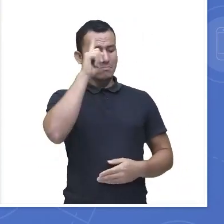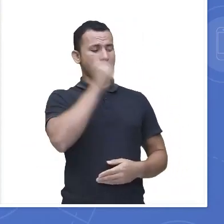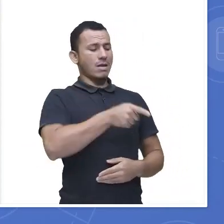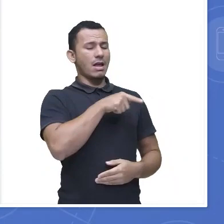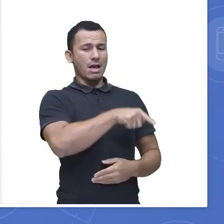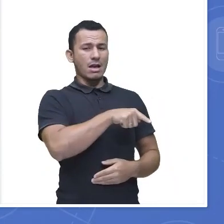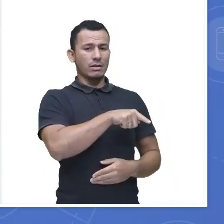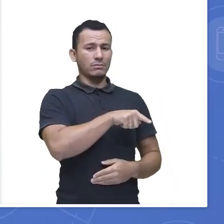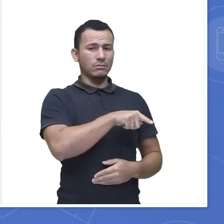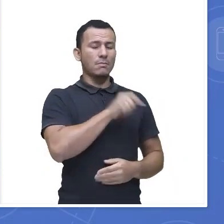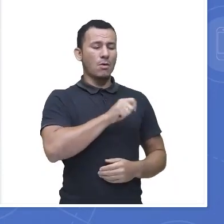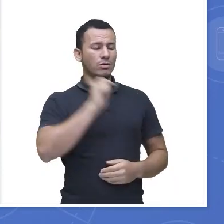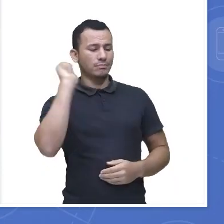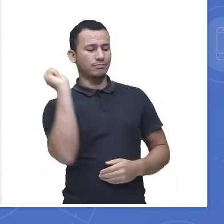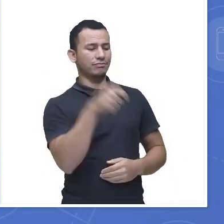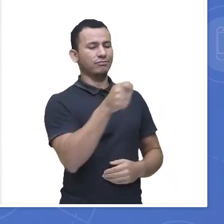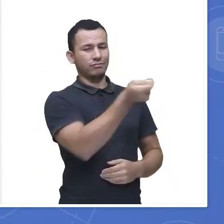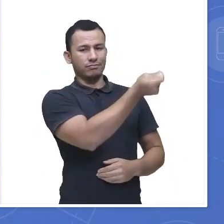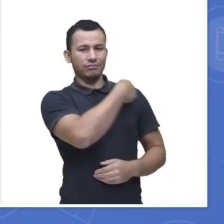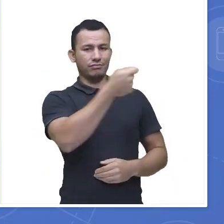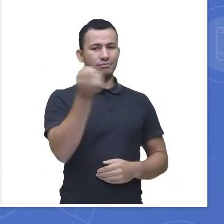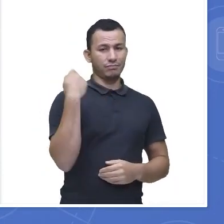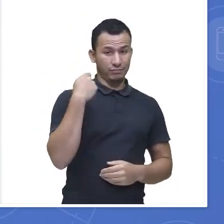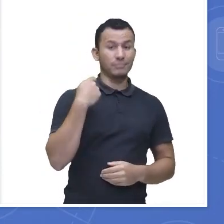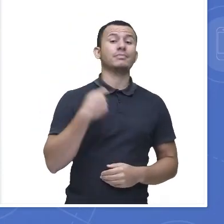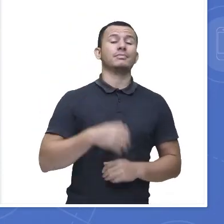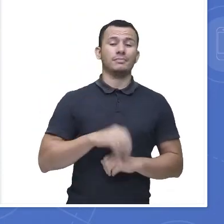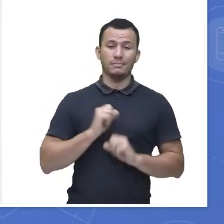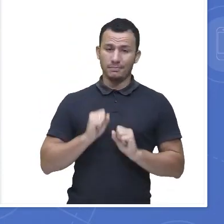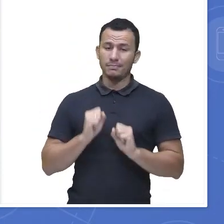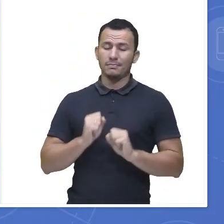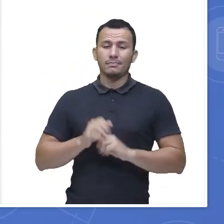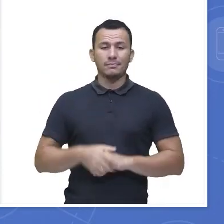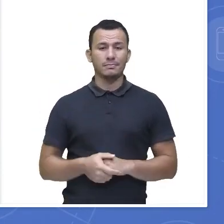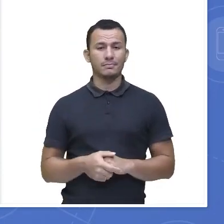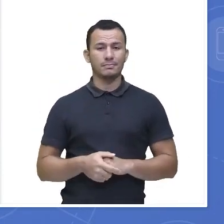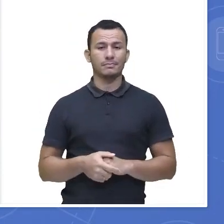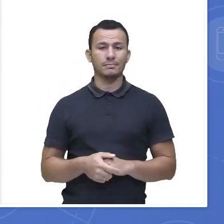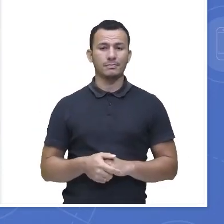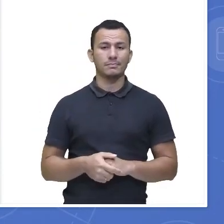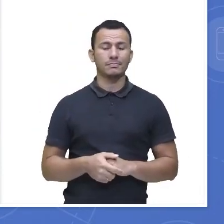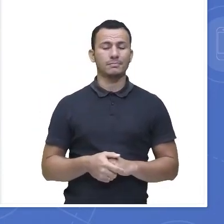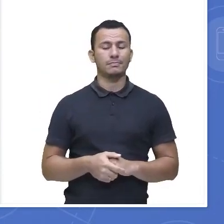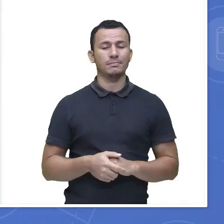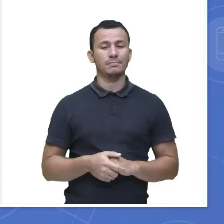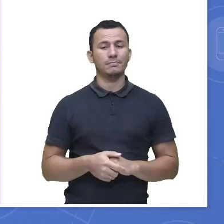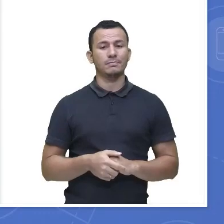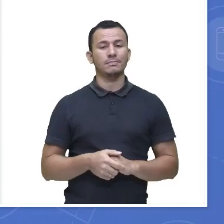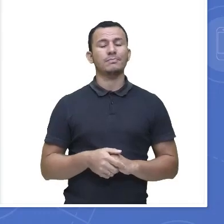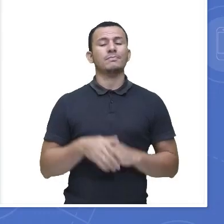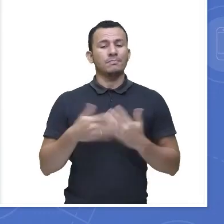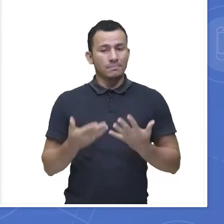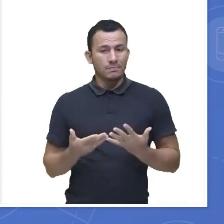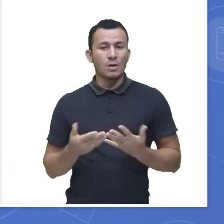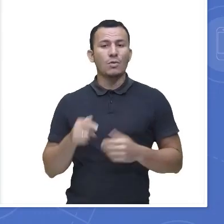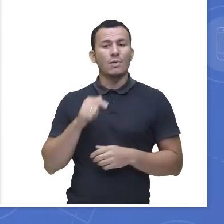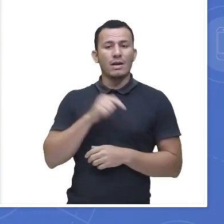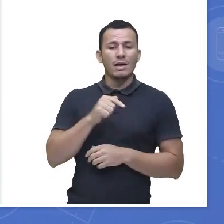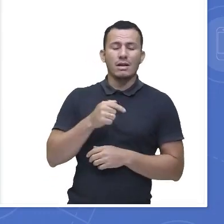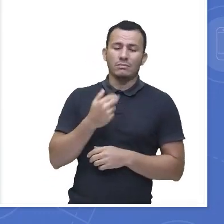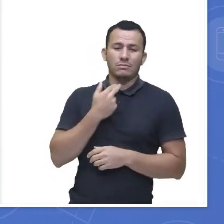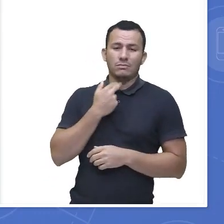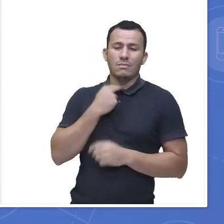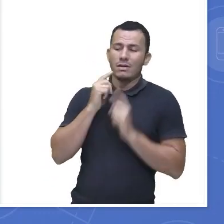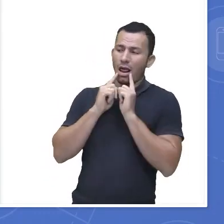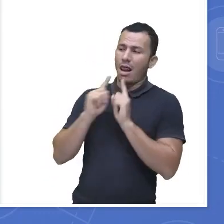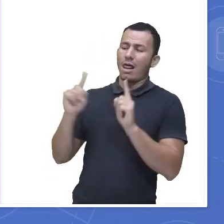vai levar chibatada, se é que não vai pro paredão, certo? Agora, por outro lado, ele não pode se queixar. Olha